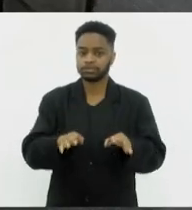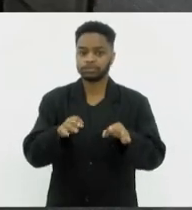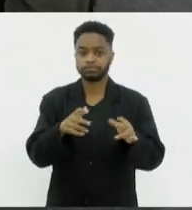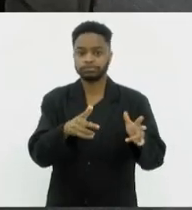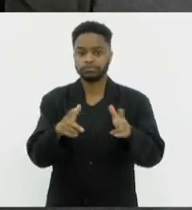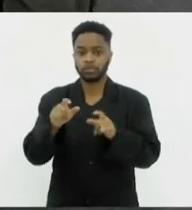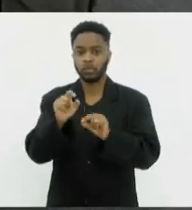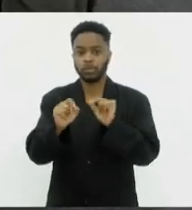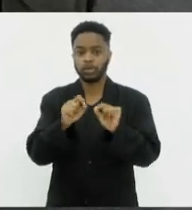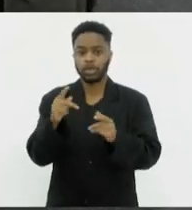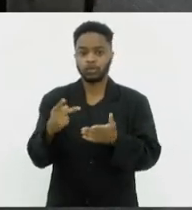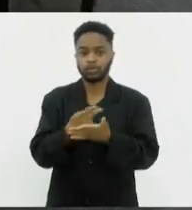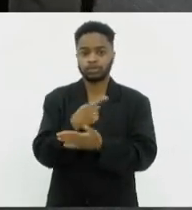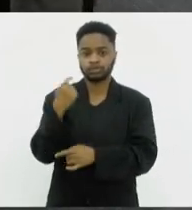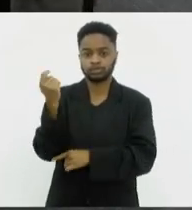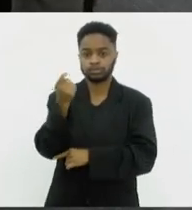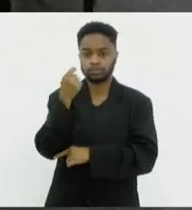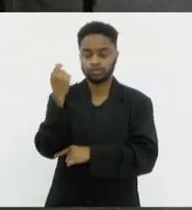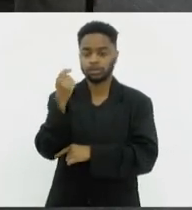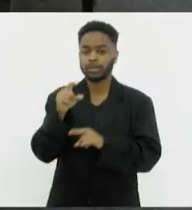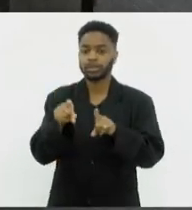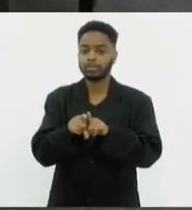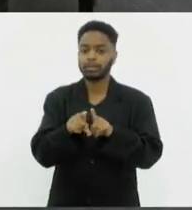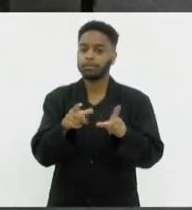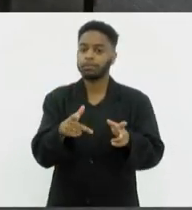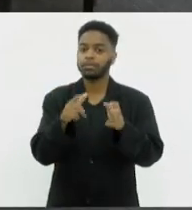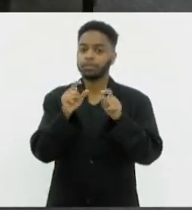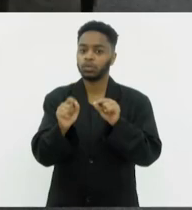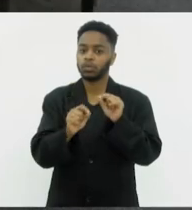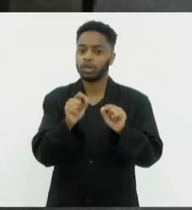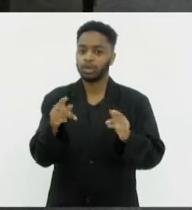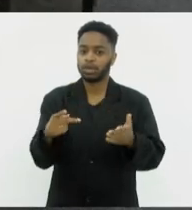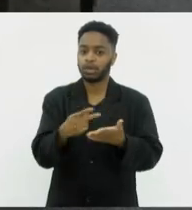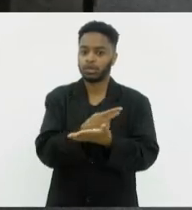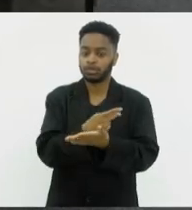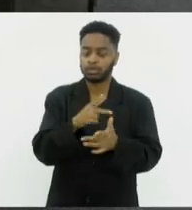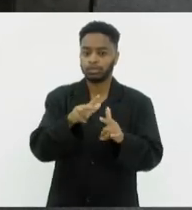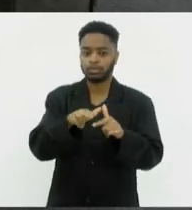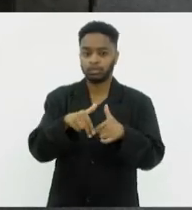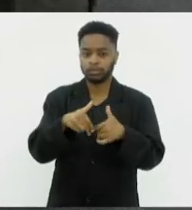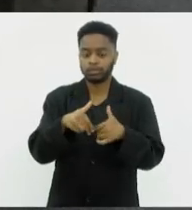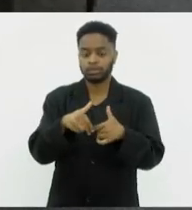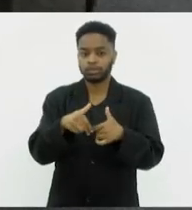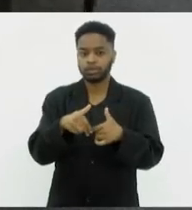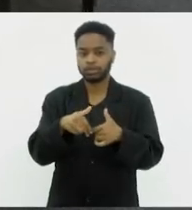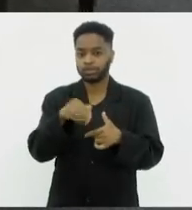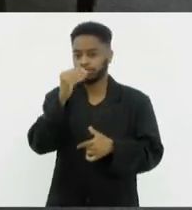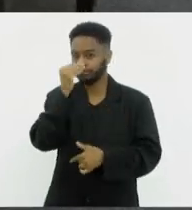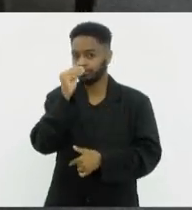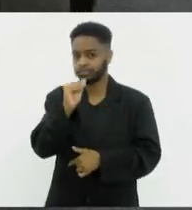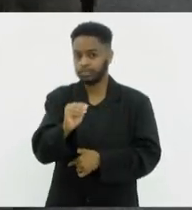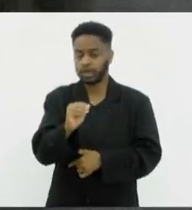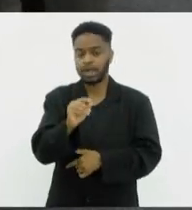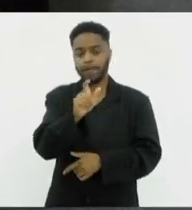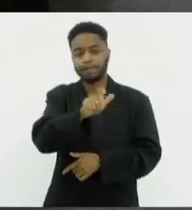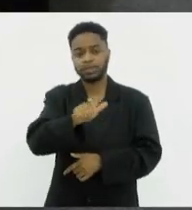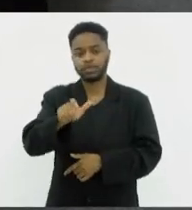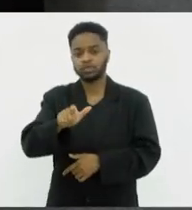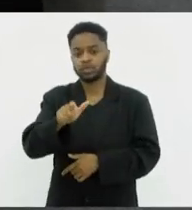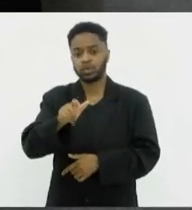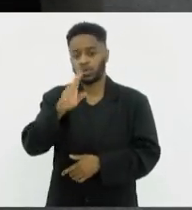no Rio Grande do Sul, à luz do que está acontecendo com relação à negligência que os